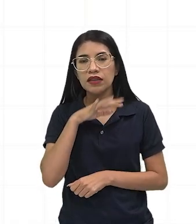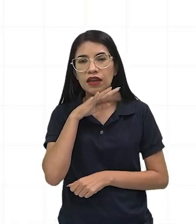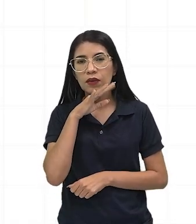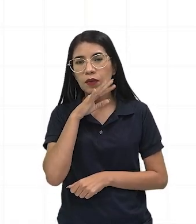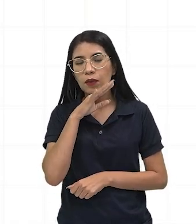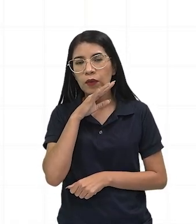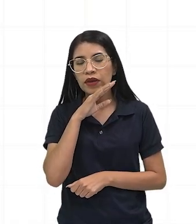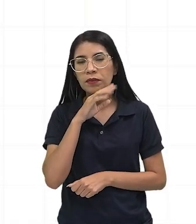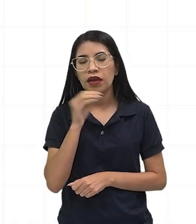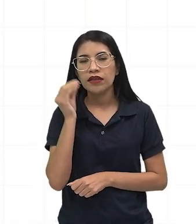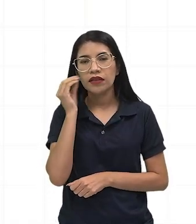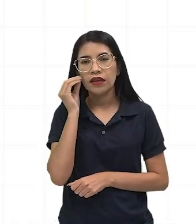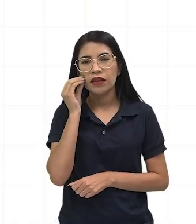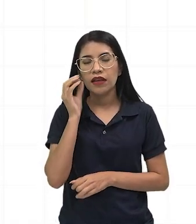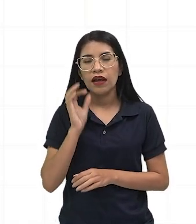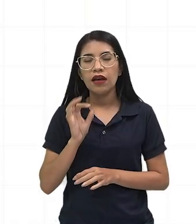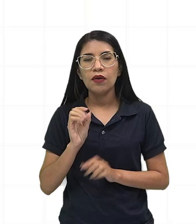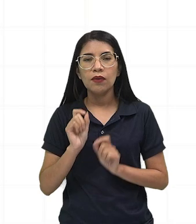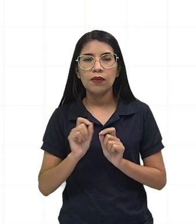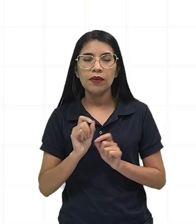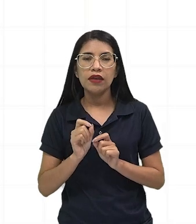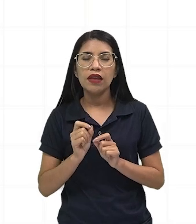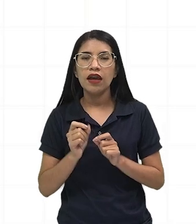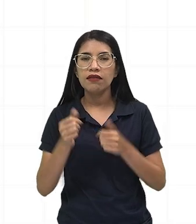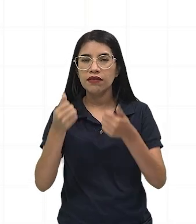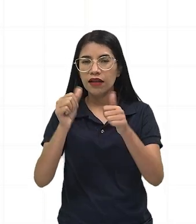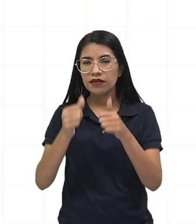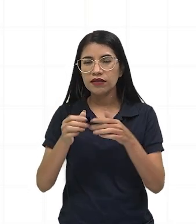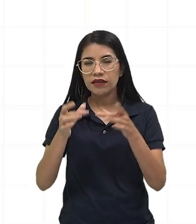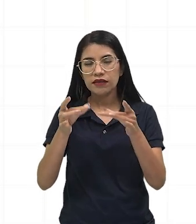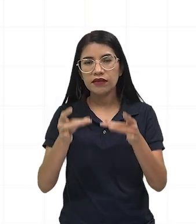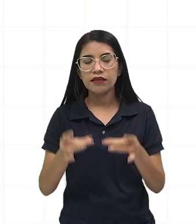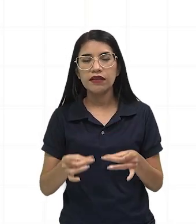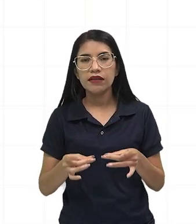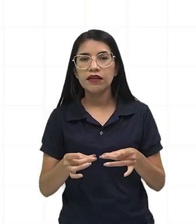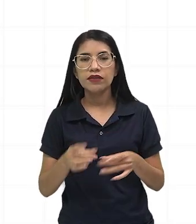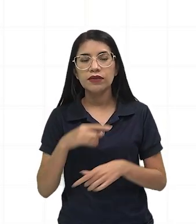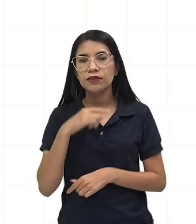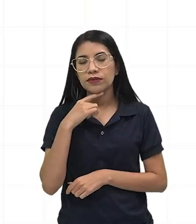você prosseguir em cima de uma análise, né,